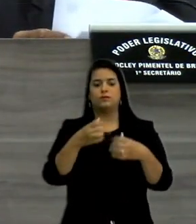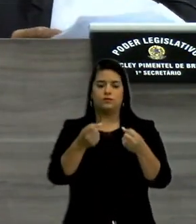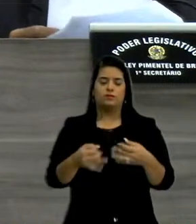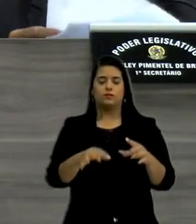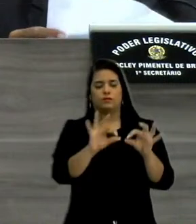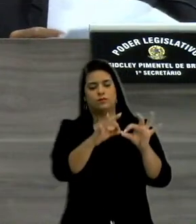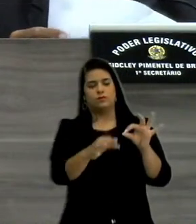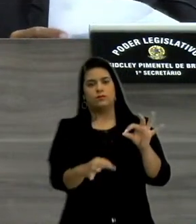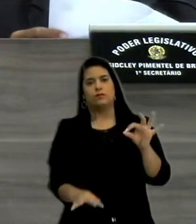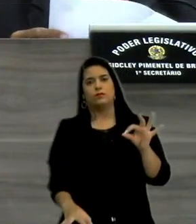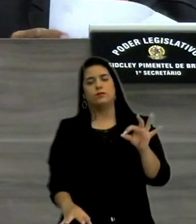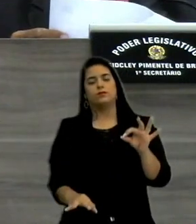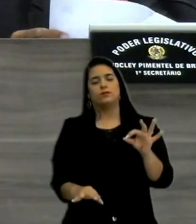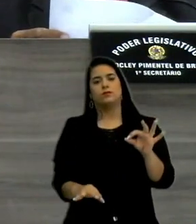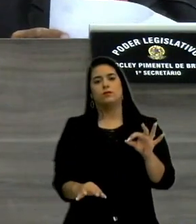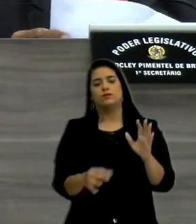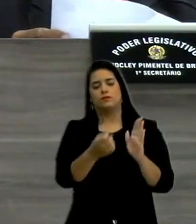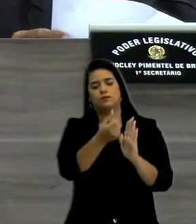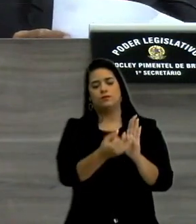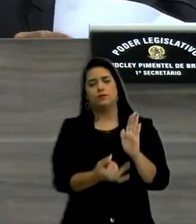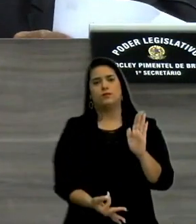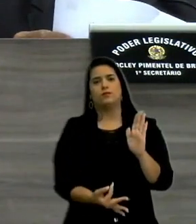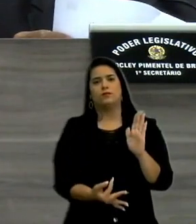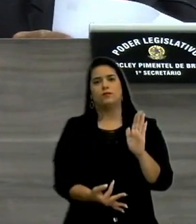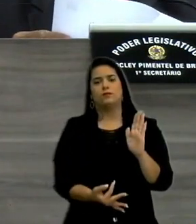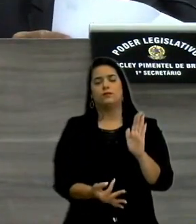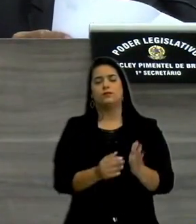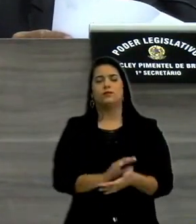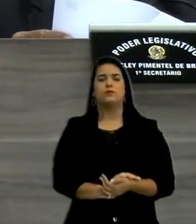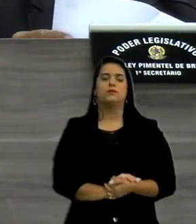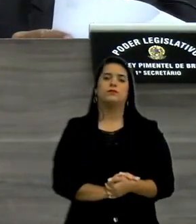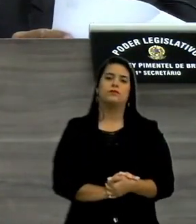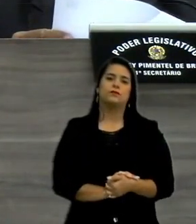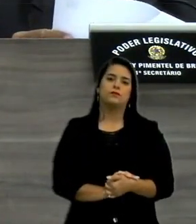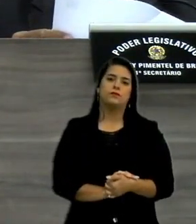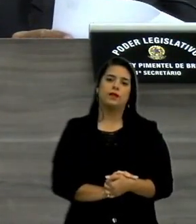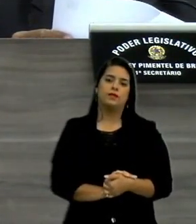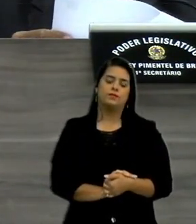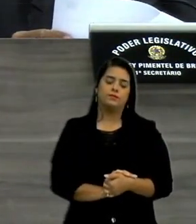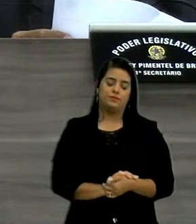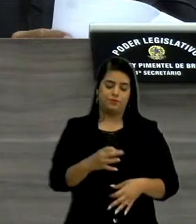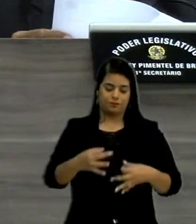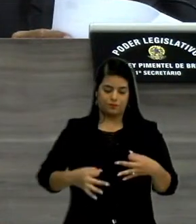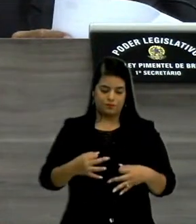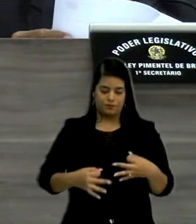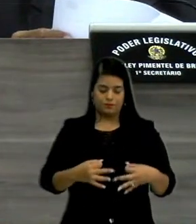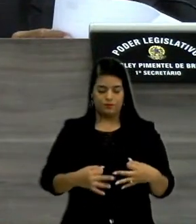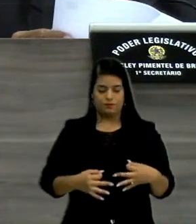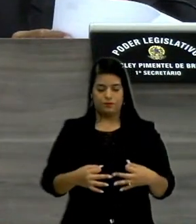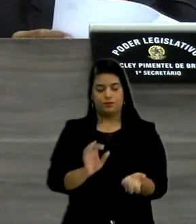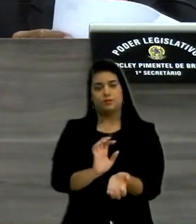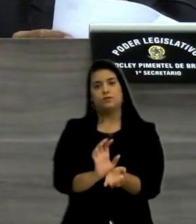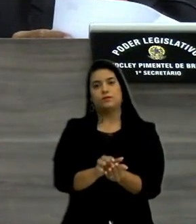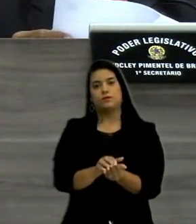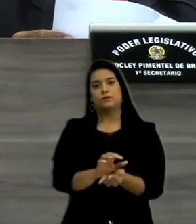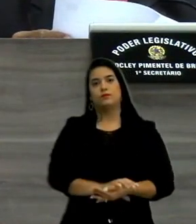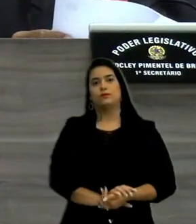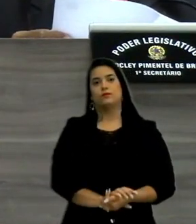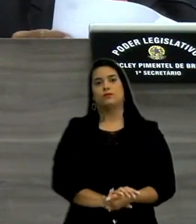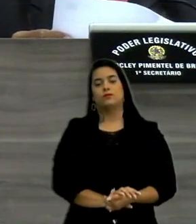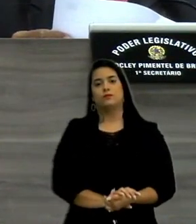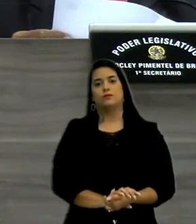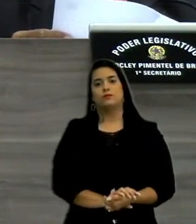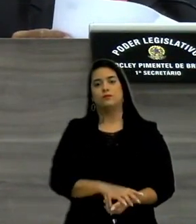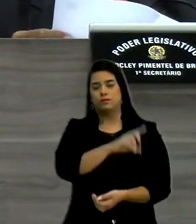contas, gestão. Recebemos, através do sistema de processo eletrônico do Tribunal de Contas do Estado de Pernambuco,